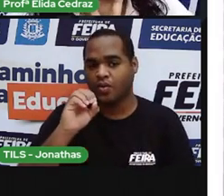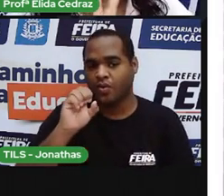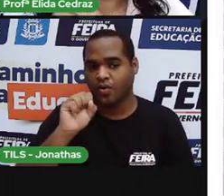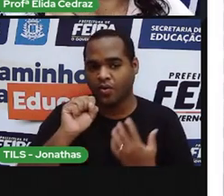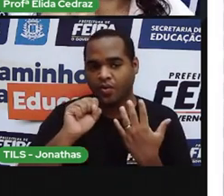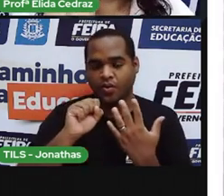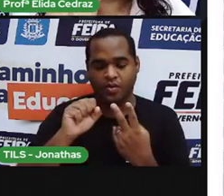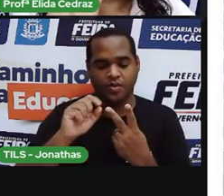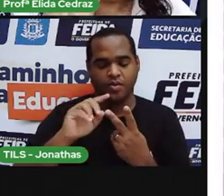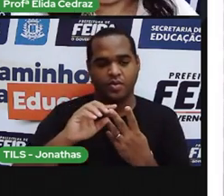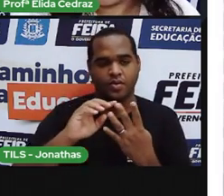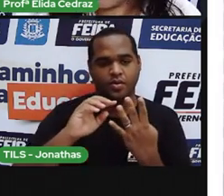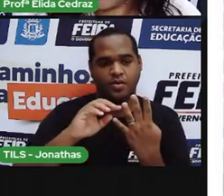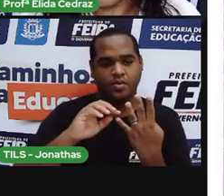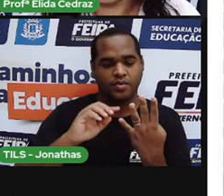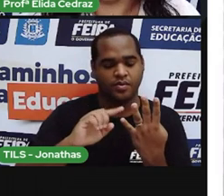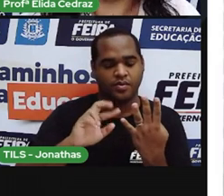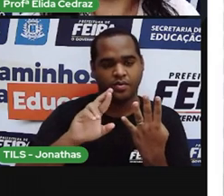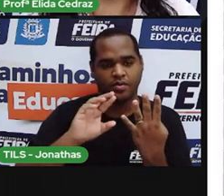Rosa.